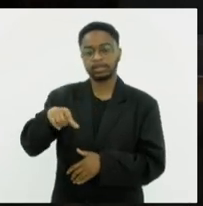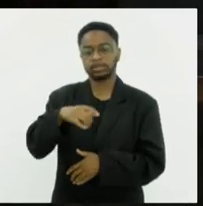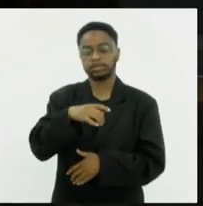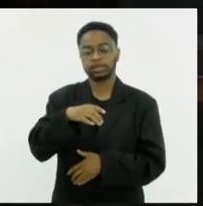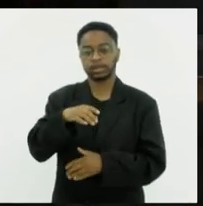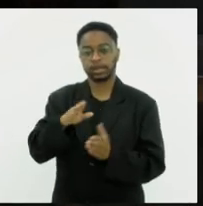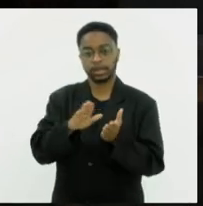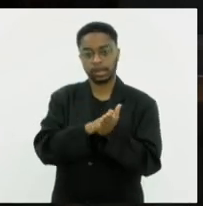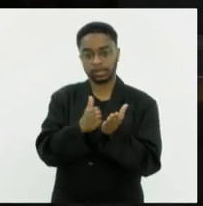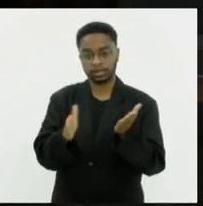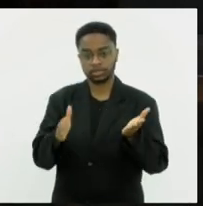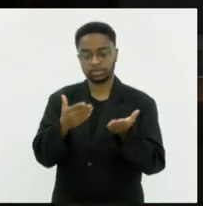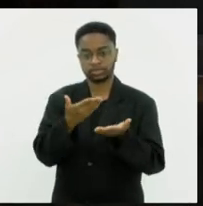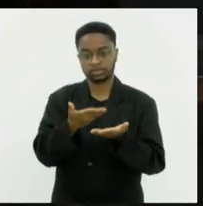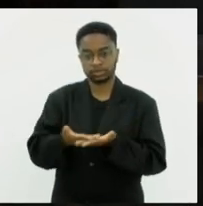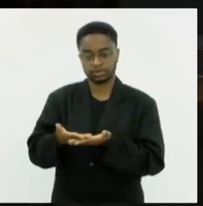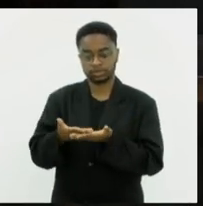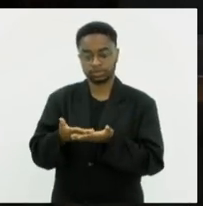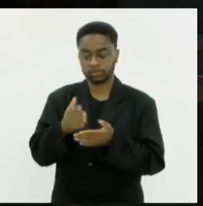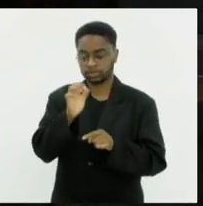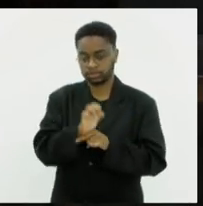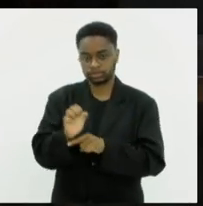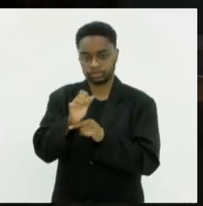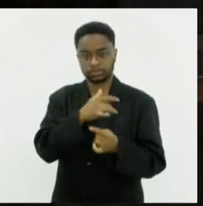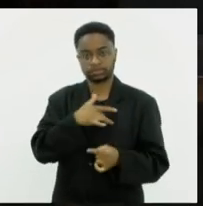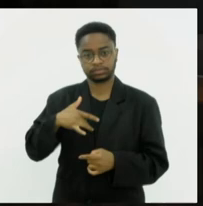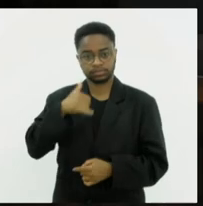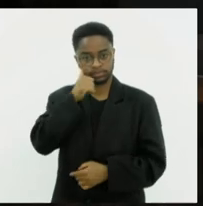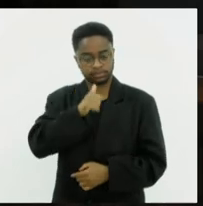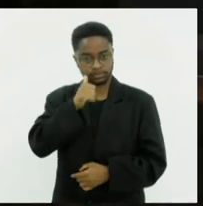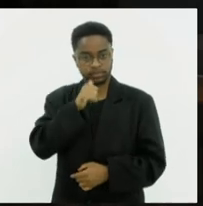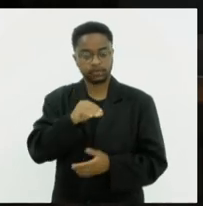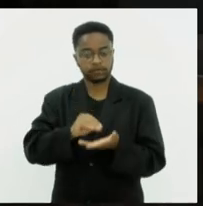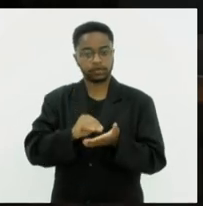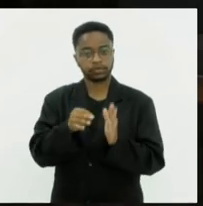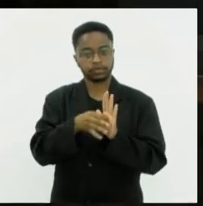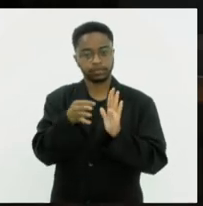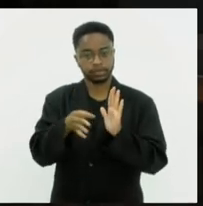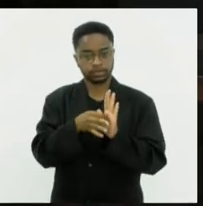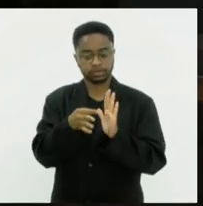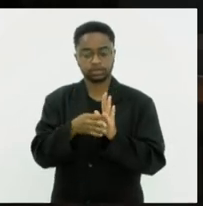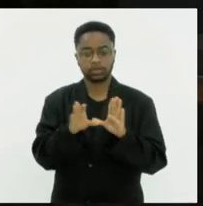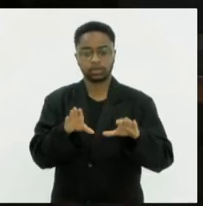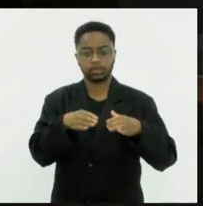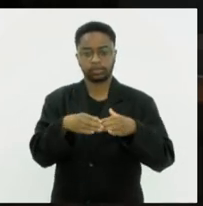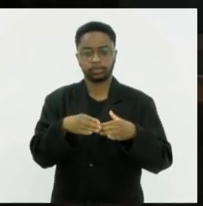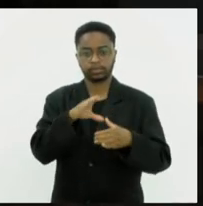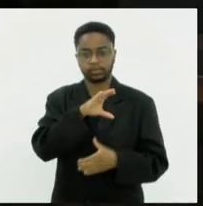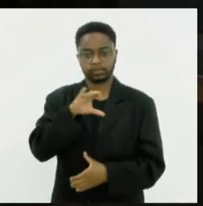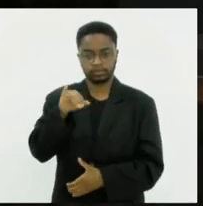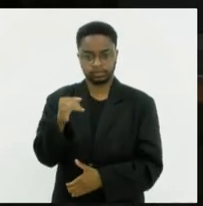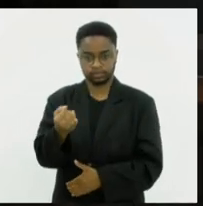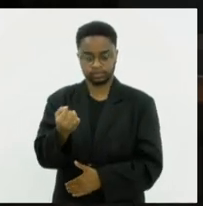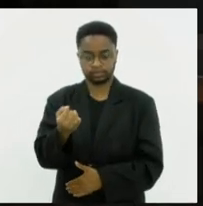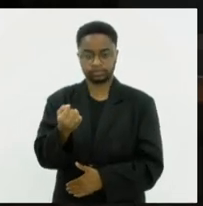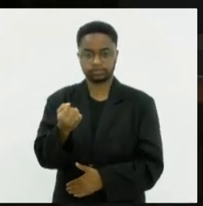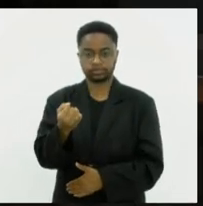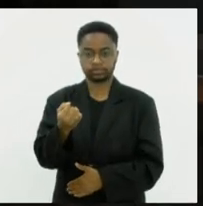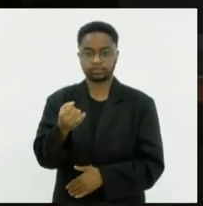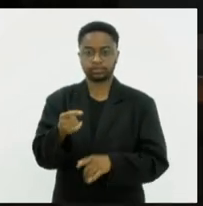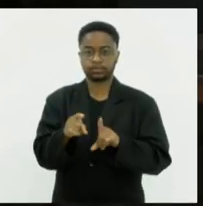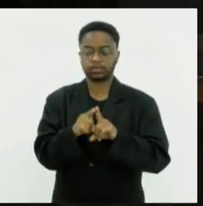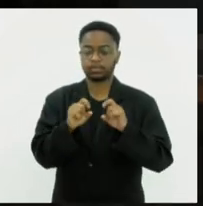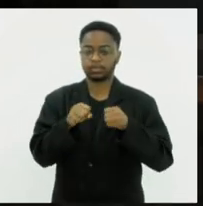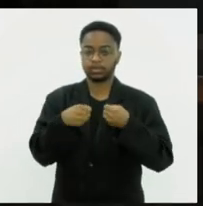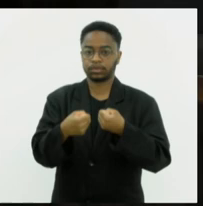no âmbito do Estado do Rio de Janeiro, pendendo de pareceres das comissões de Constituição e Justiça, de